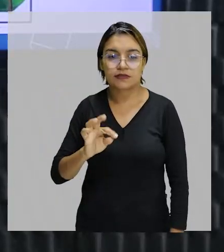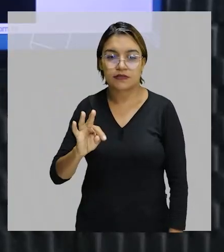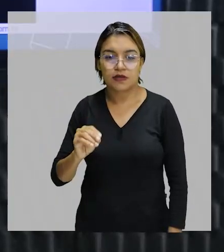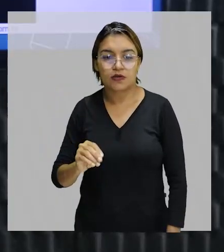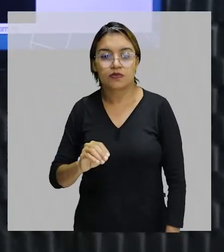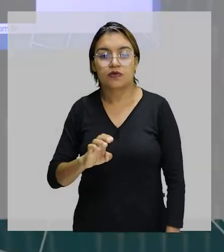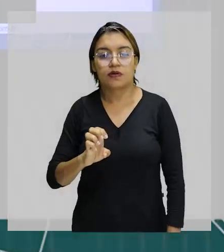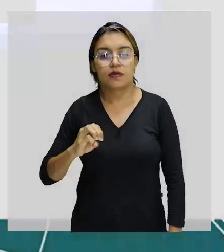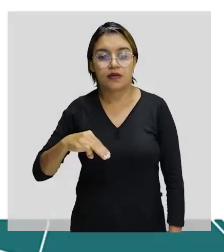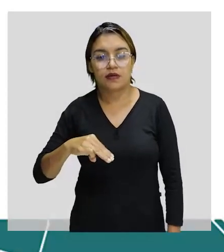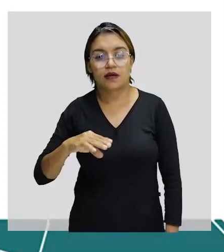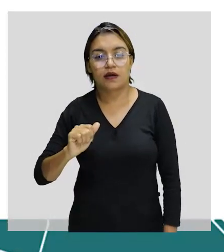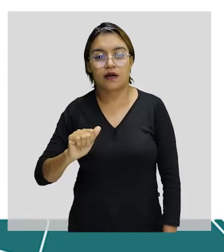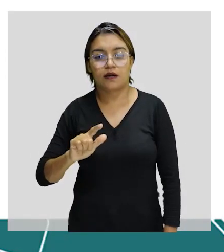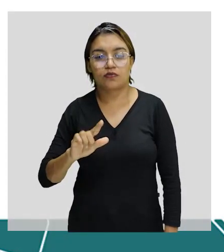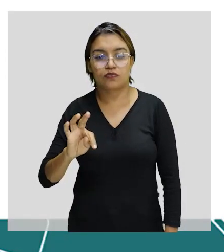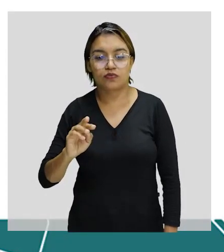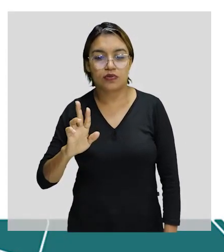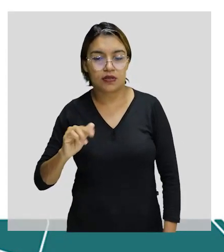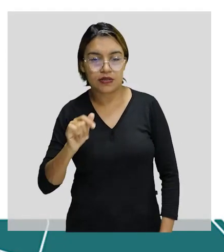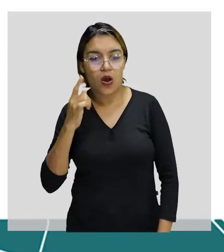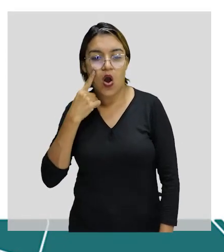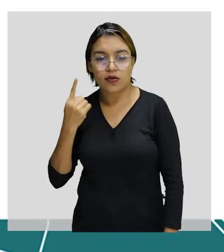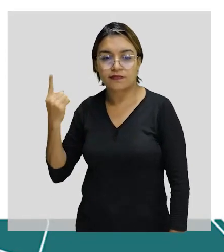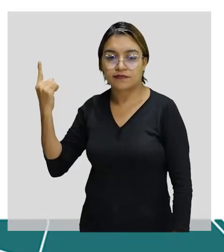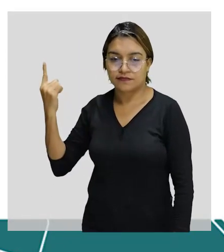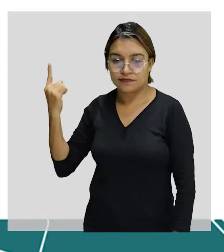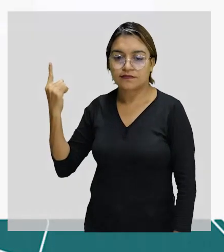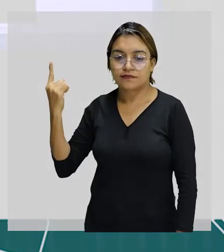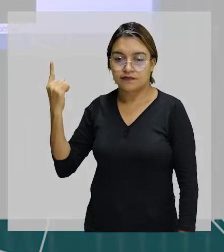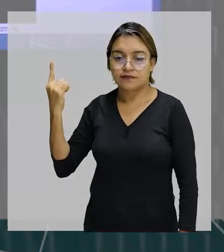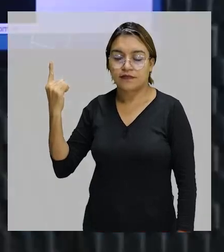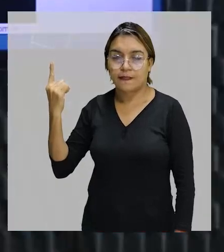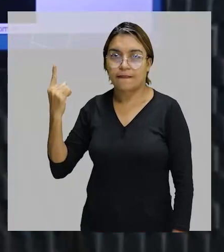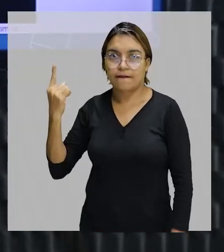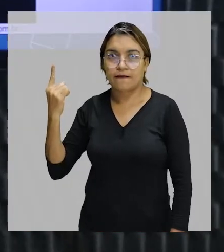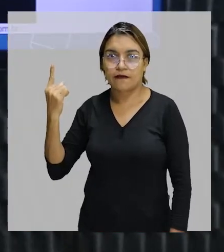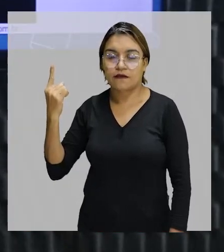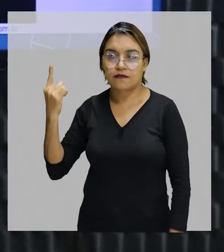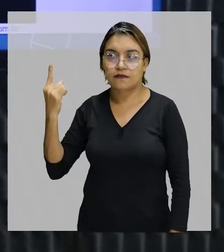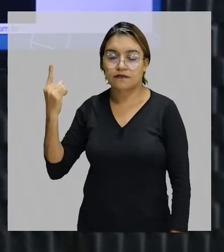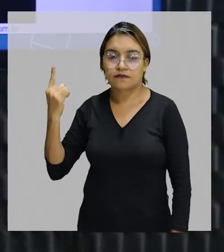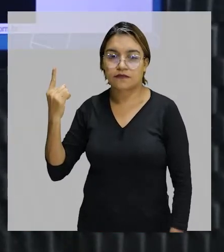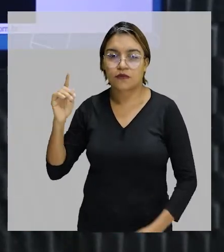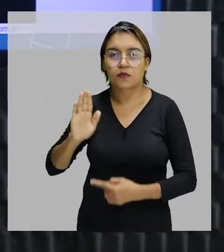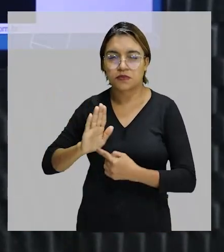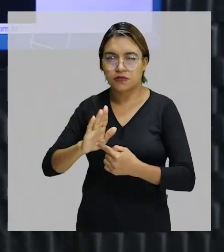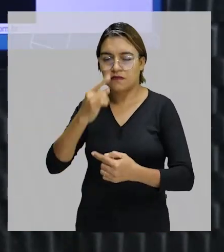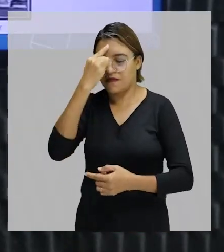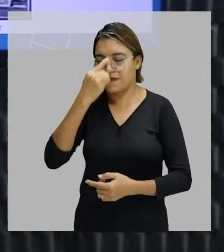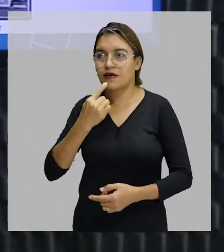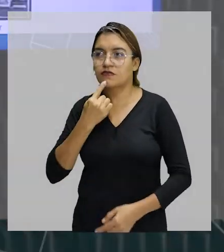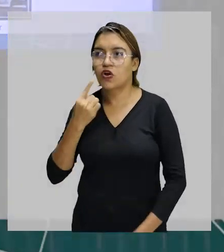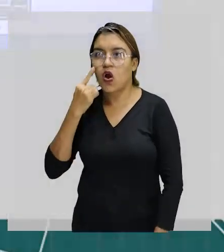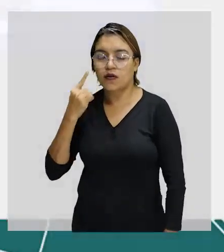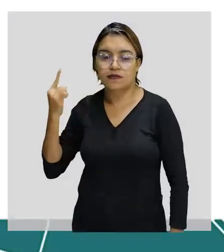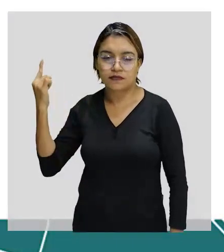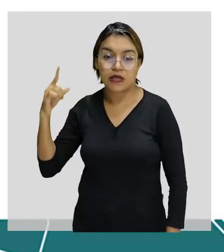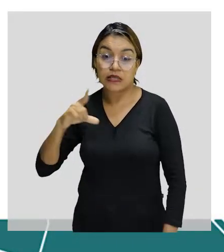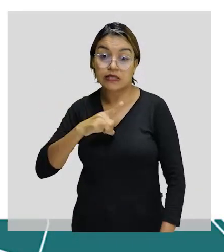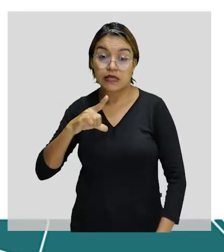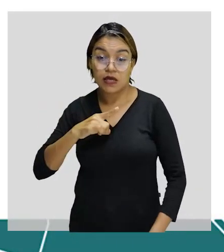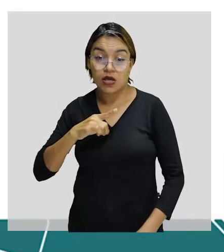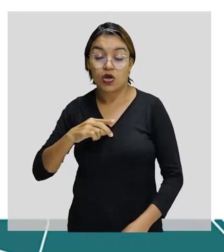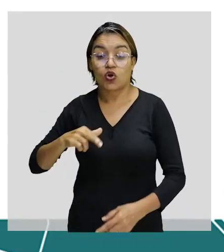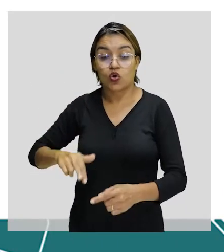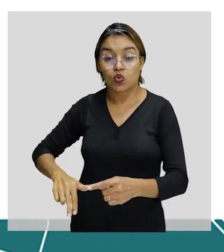salto. Rolo ventral, o atleta vem e salta de frente, superando esse sarrafo. E nós temos esse salto, que